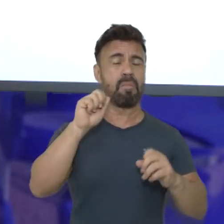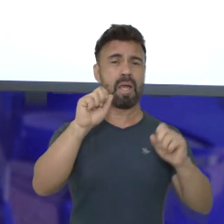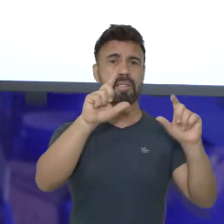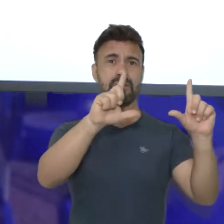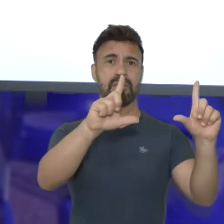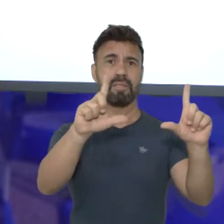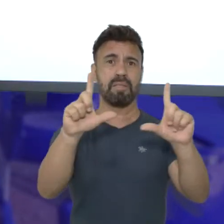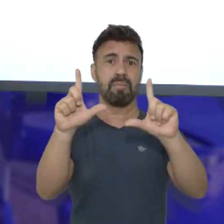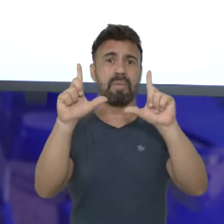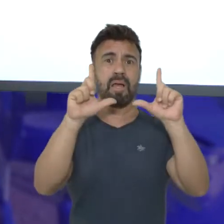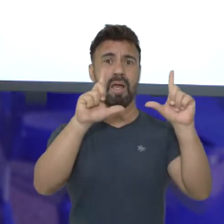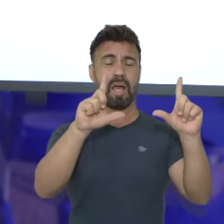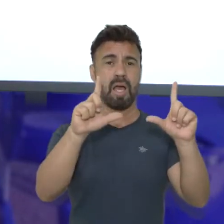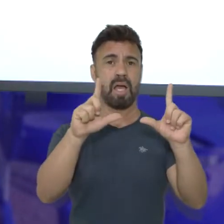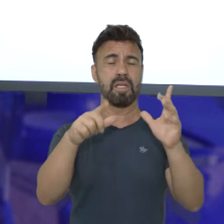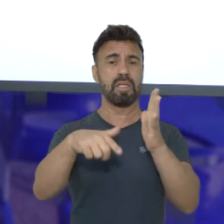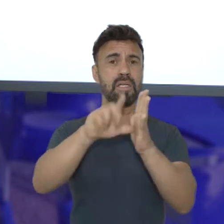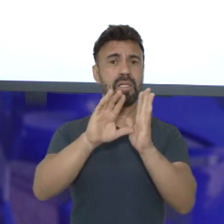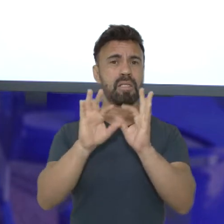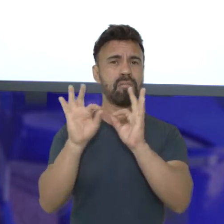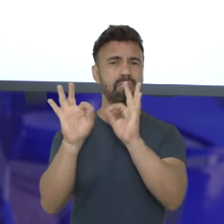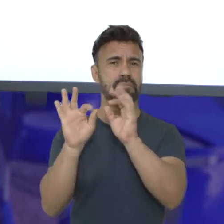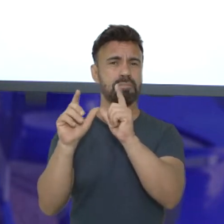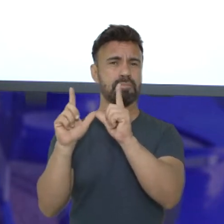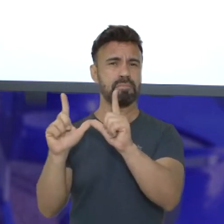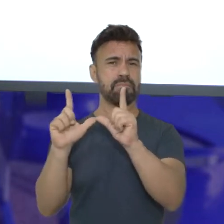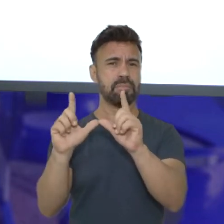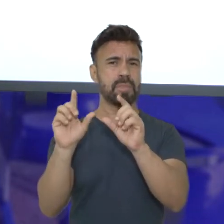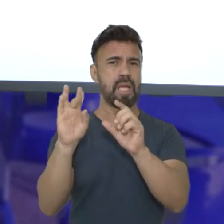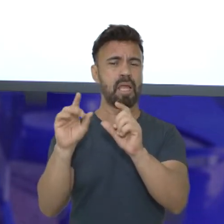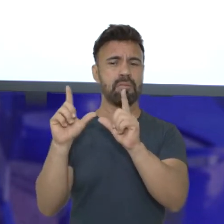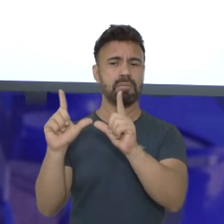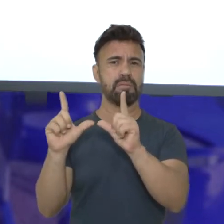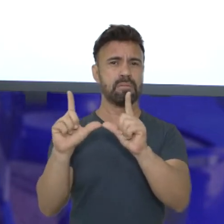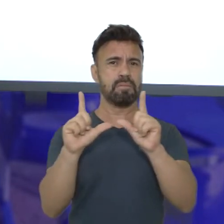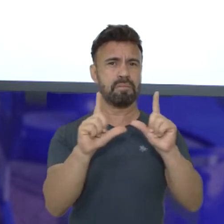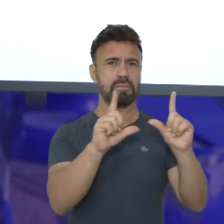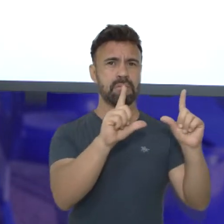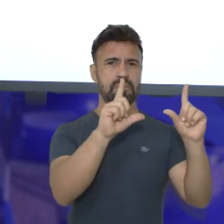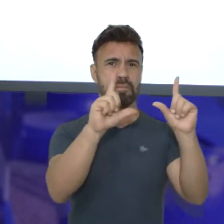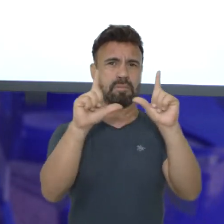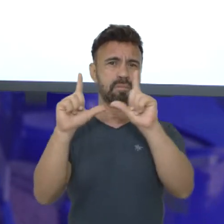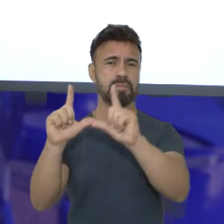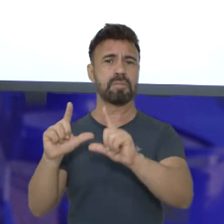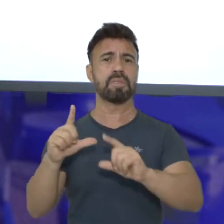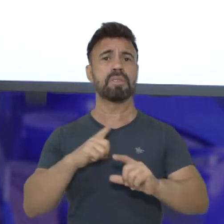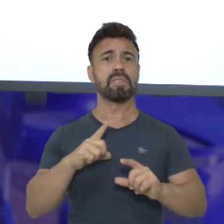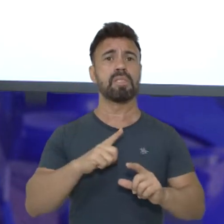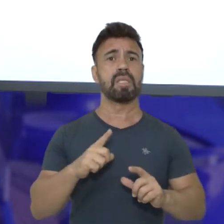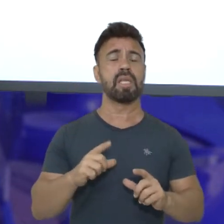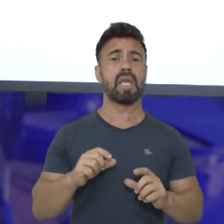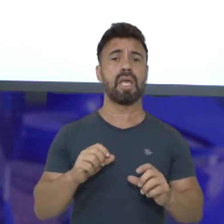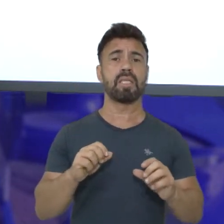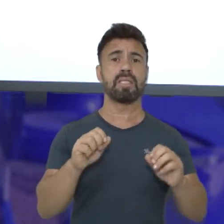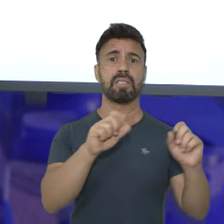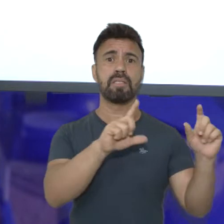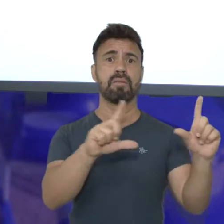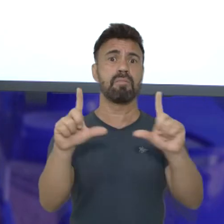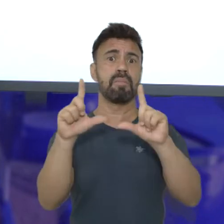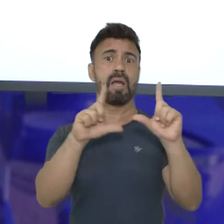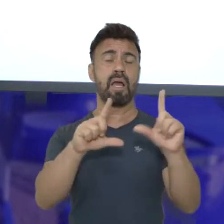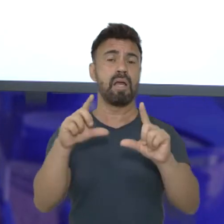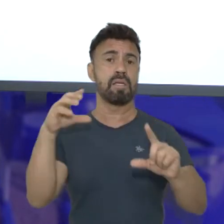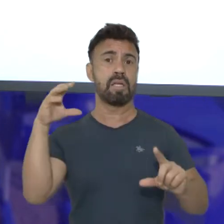elas são montadas uma por uma, e existe lá a persistência virtual que vai fazer com que essas imagens sejam passadas